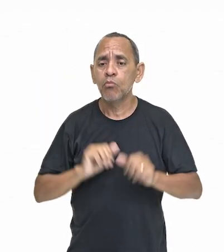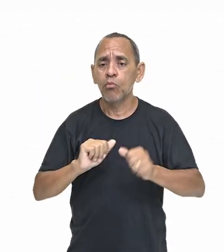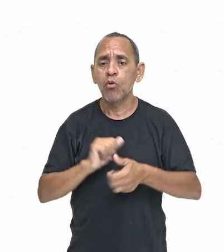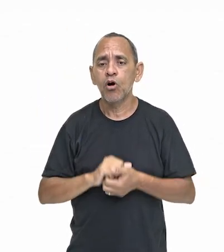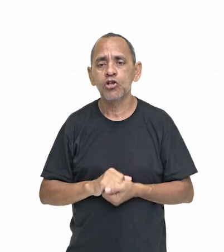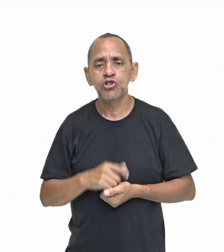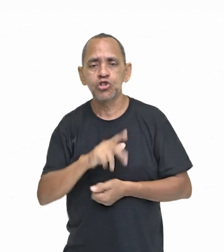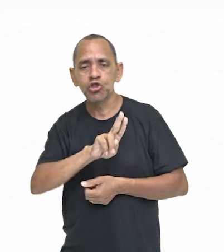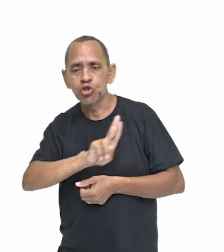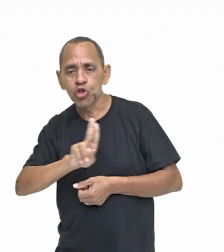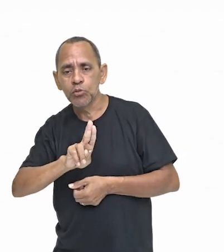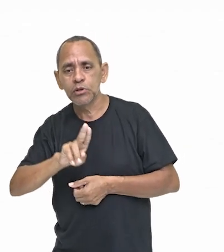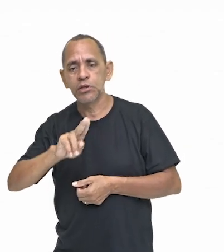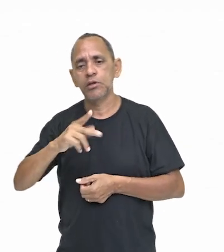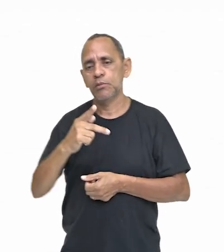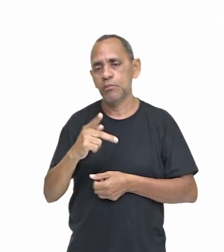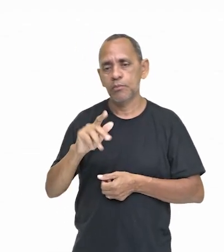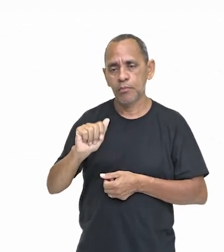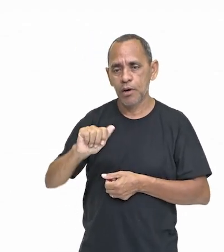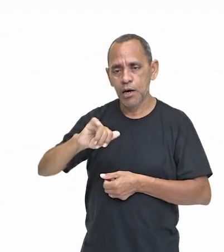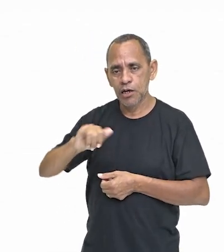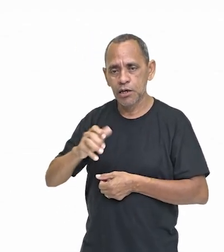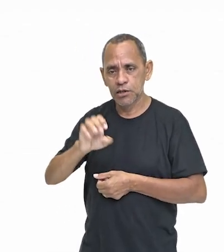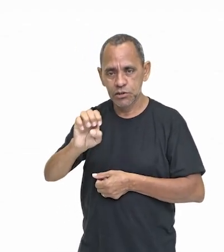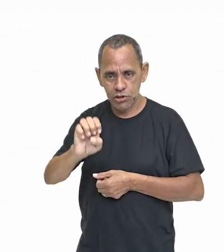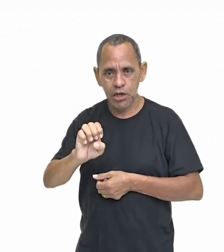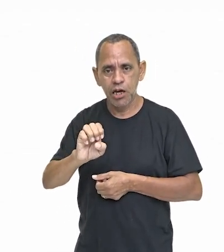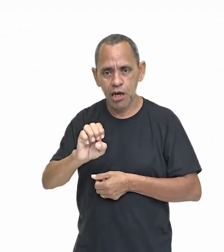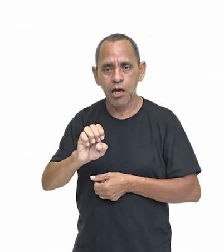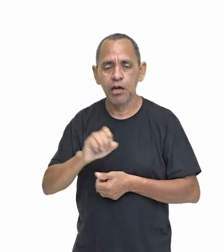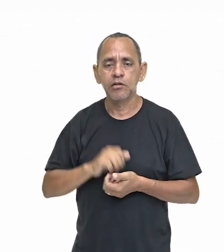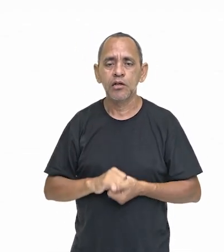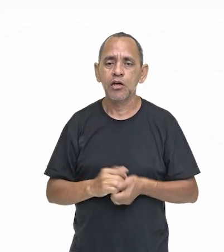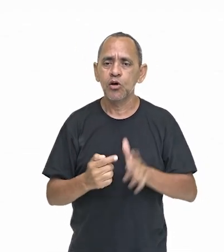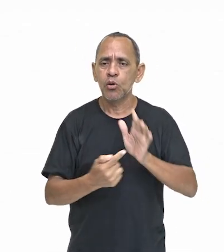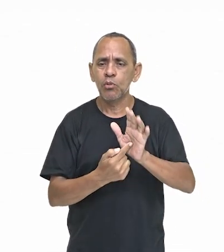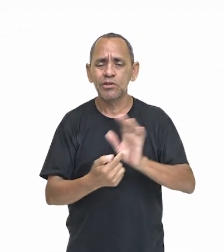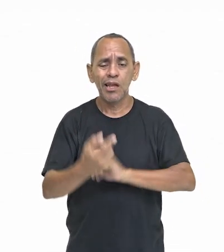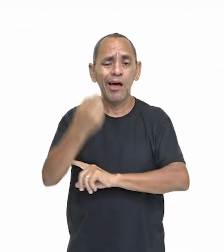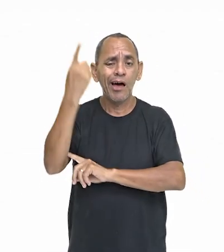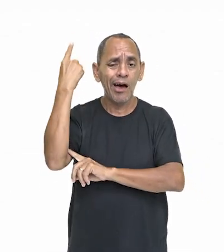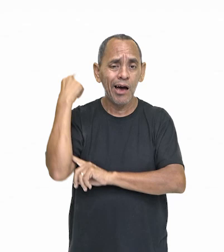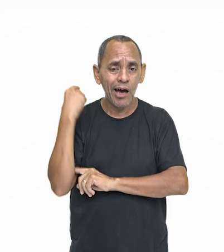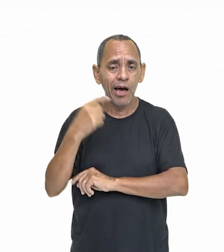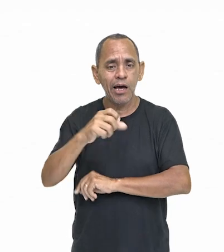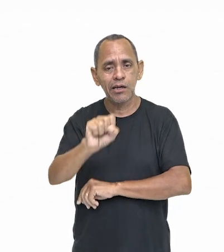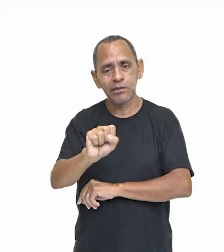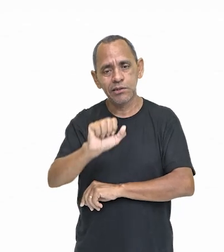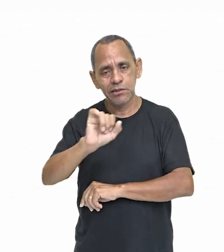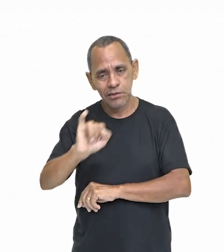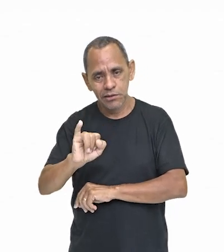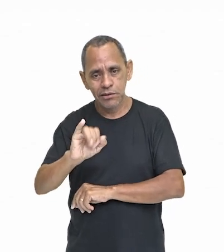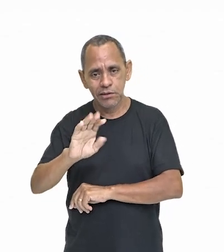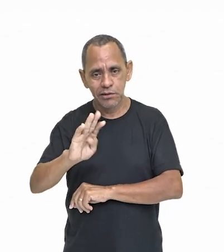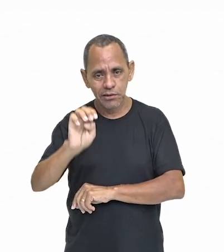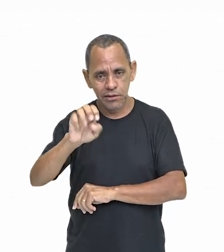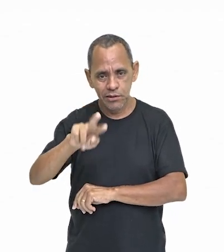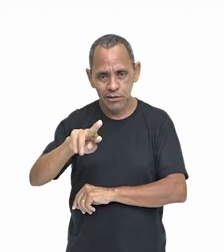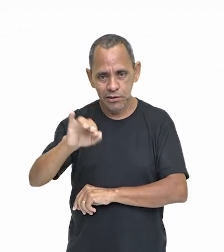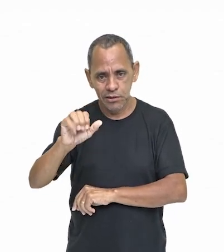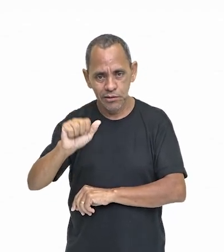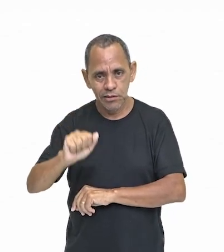xamã é uma figura religiosa muito clássica lá dos povos siberianos, mas é associado